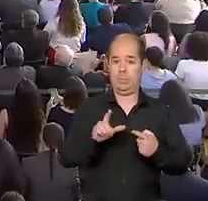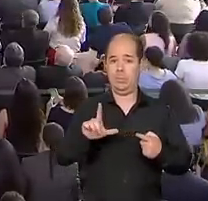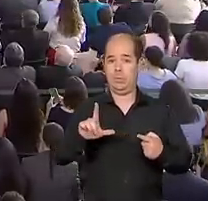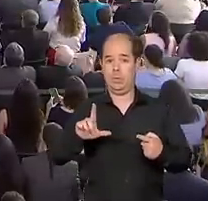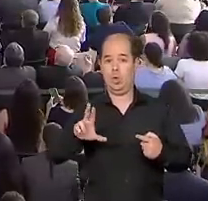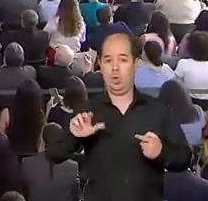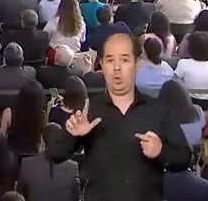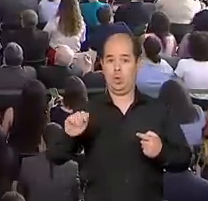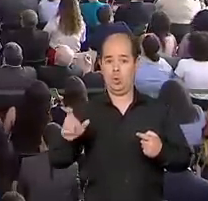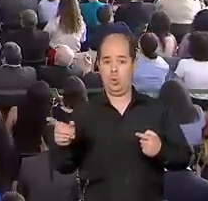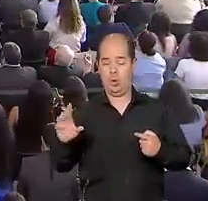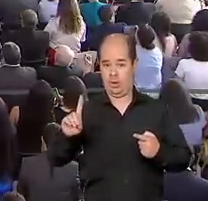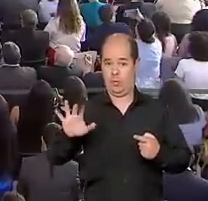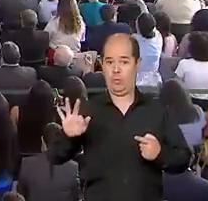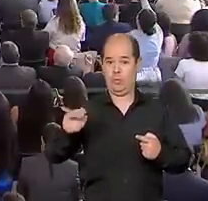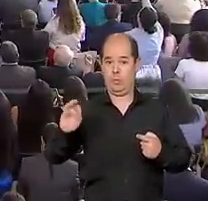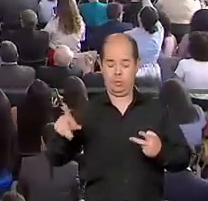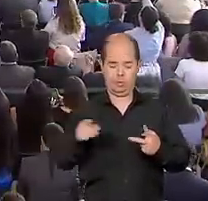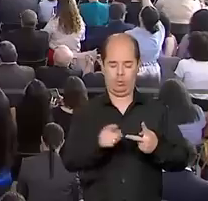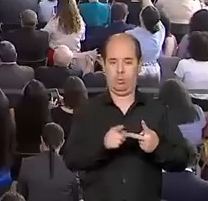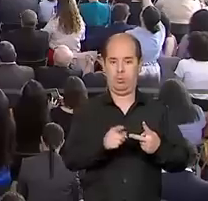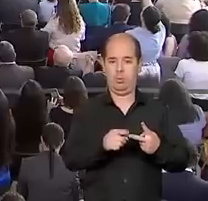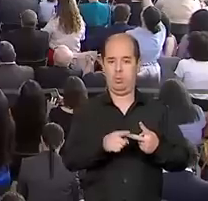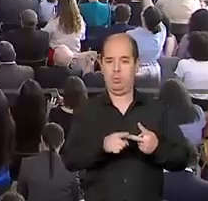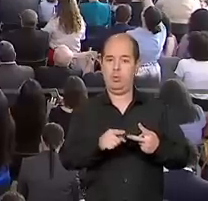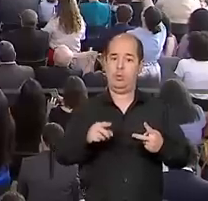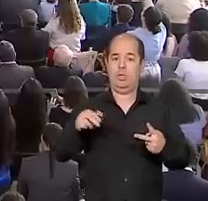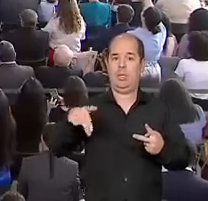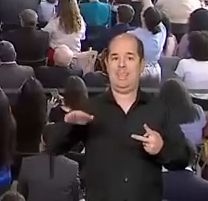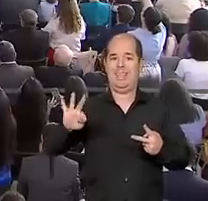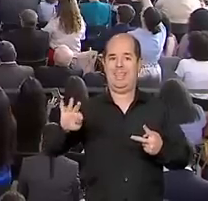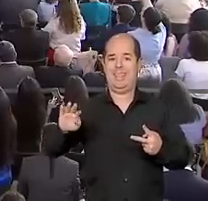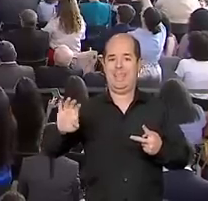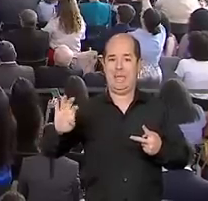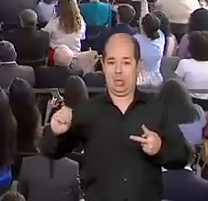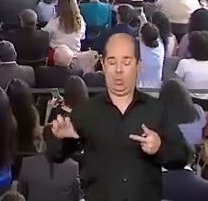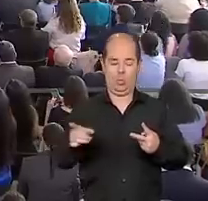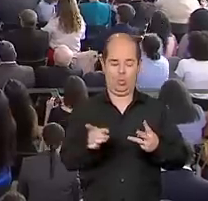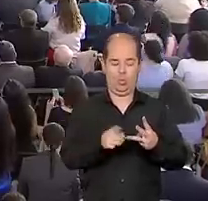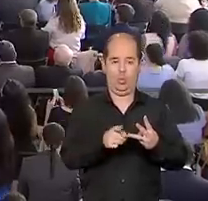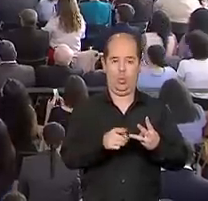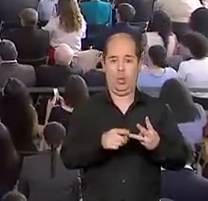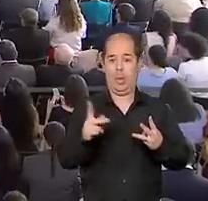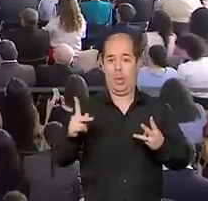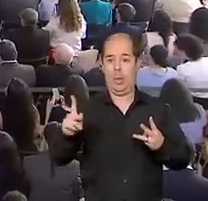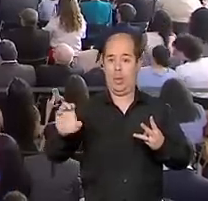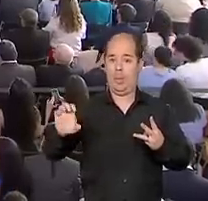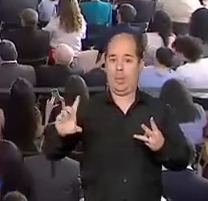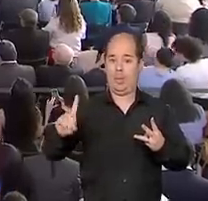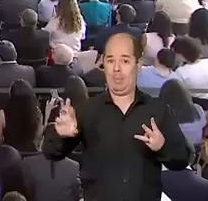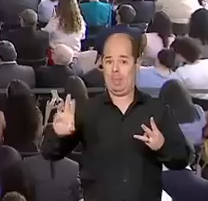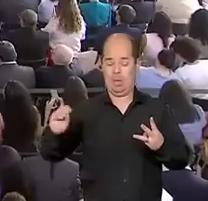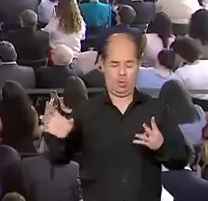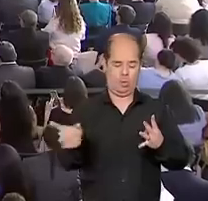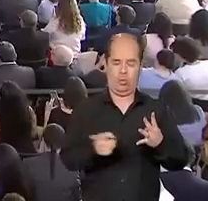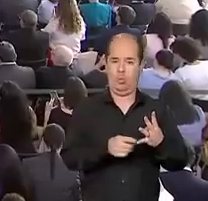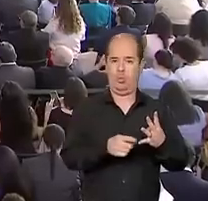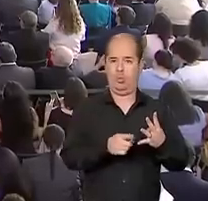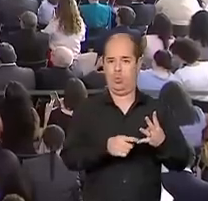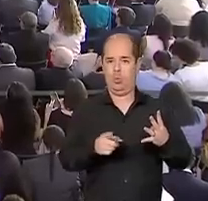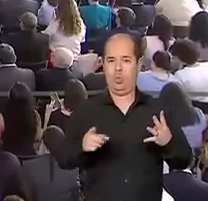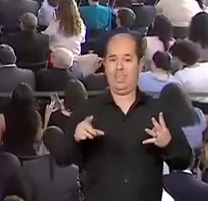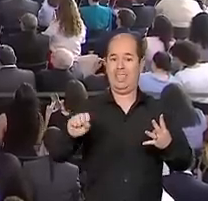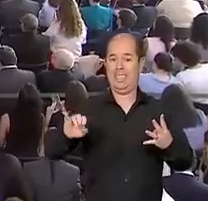Fonte, Merlong Solano, Neto Carleto, Paulo Maragoni, Pedro Sky, Renilce Nicodemos,